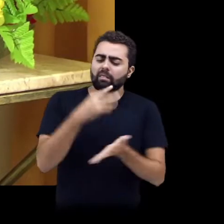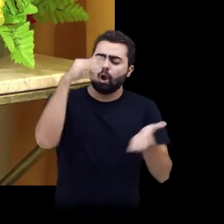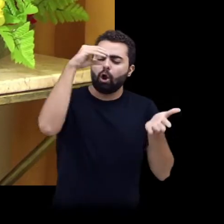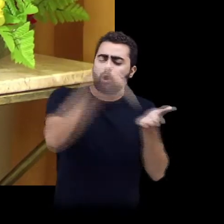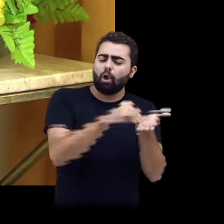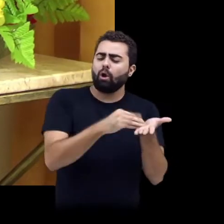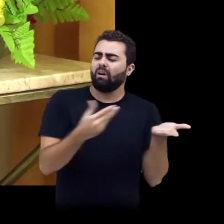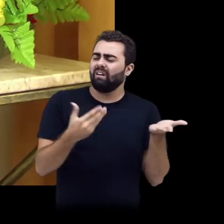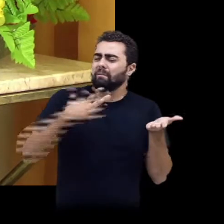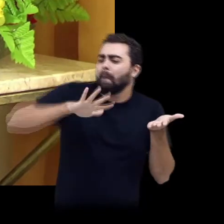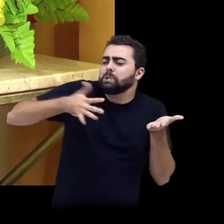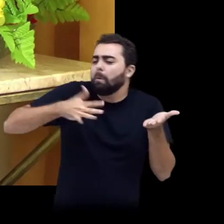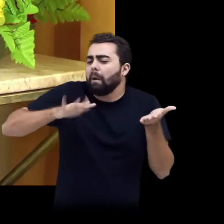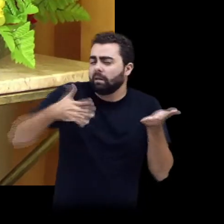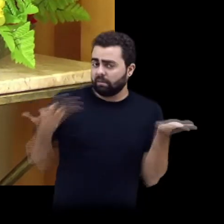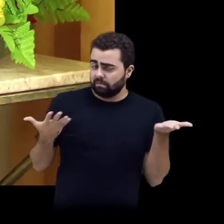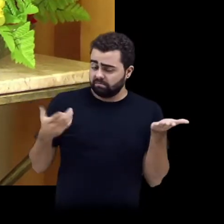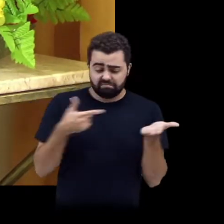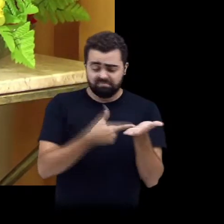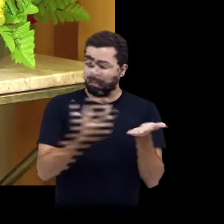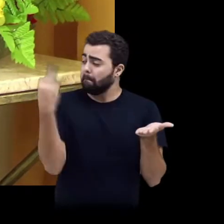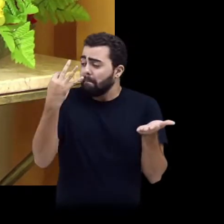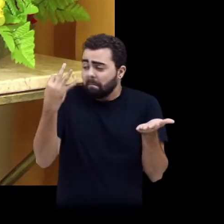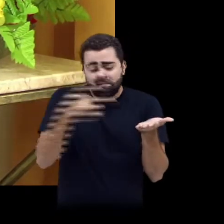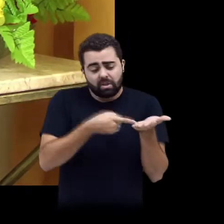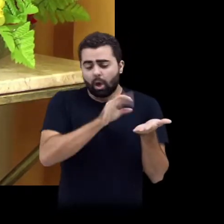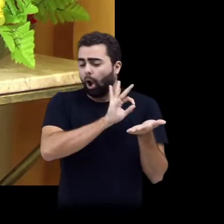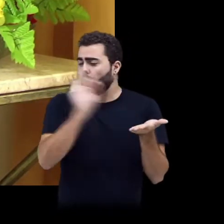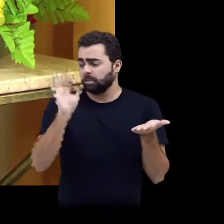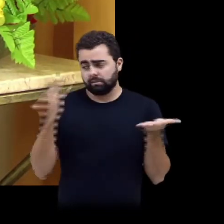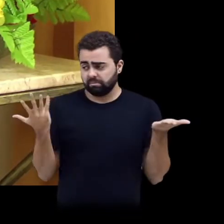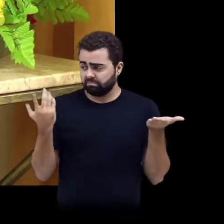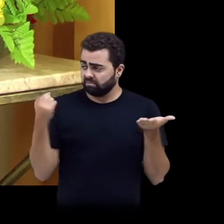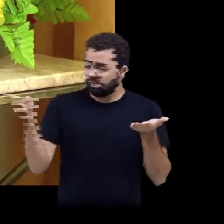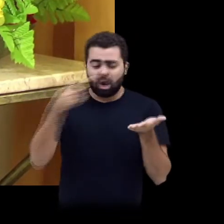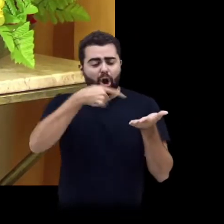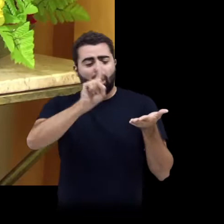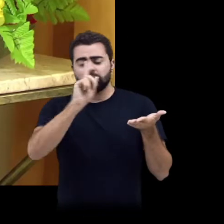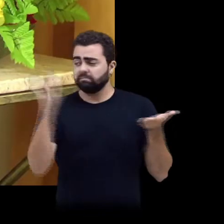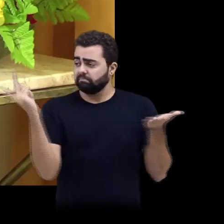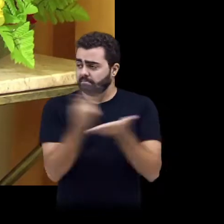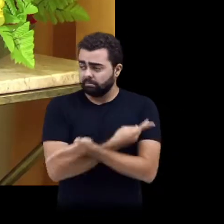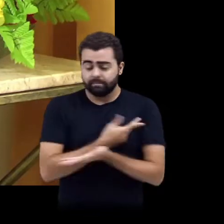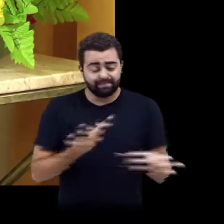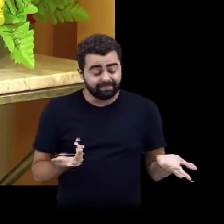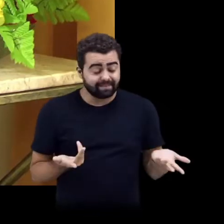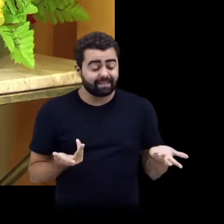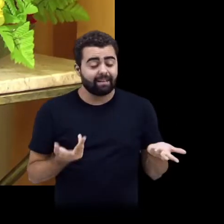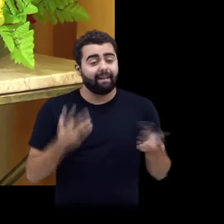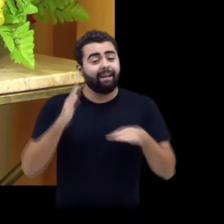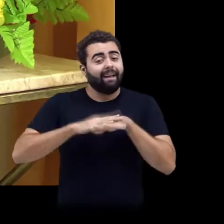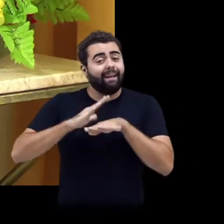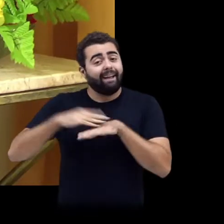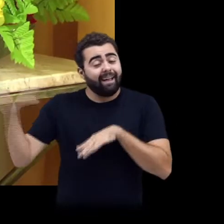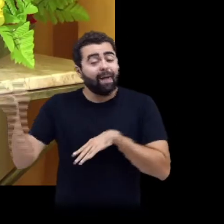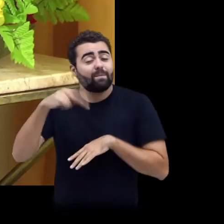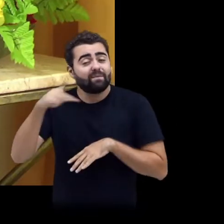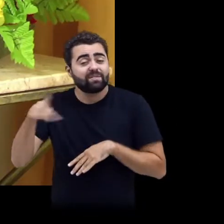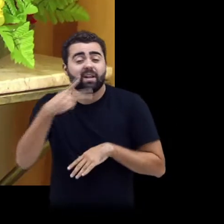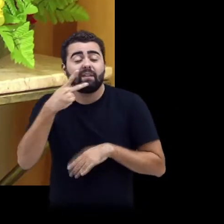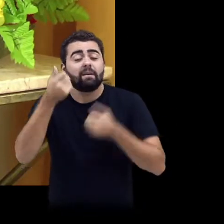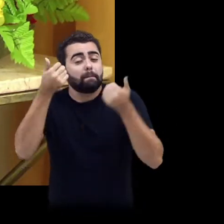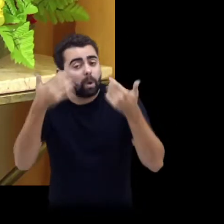regular, quando a redação estava perfeita. Então ela me disse que estranhou o fato dele colocar